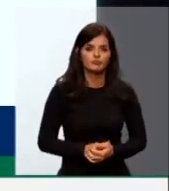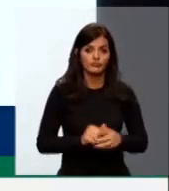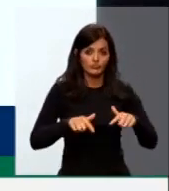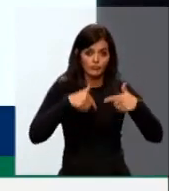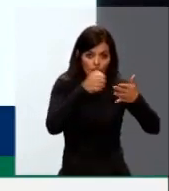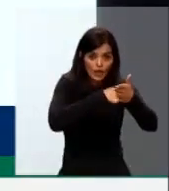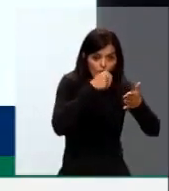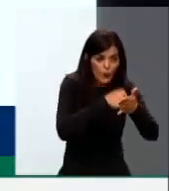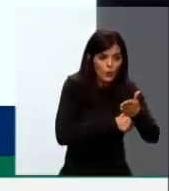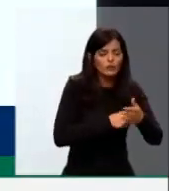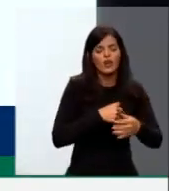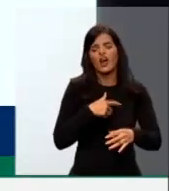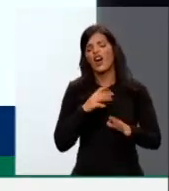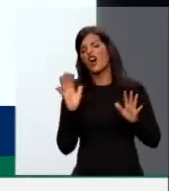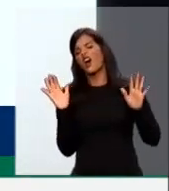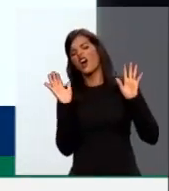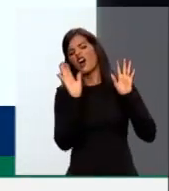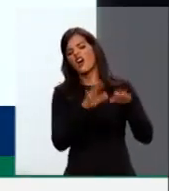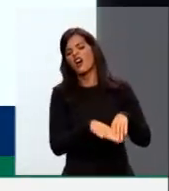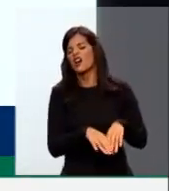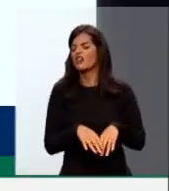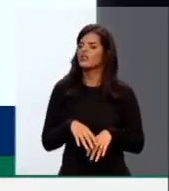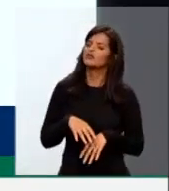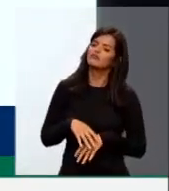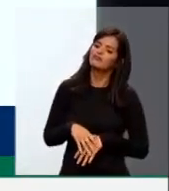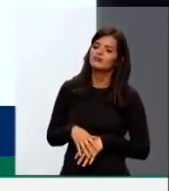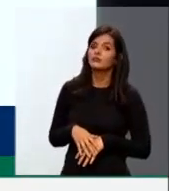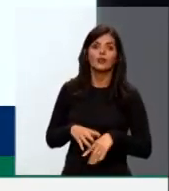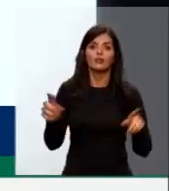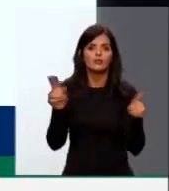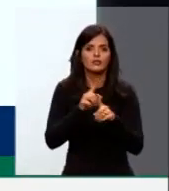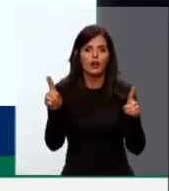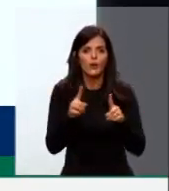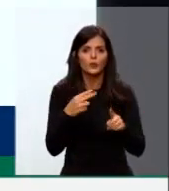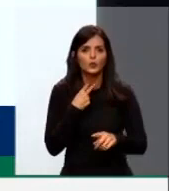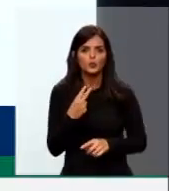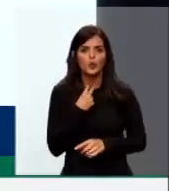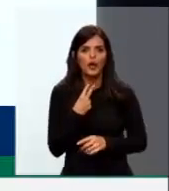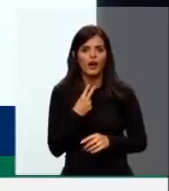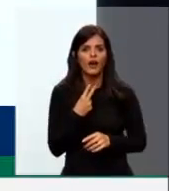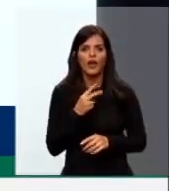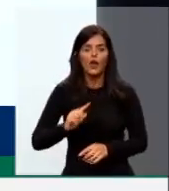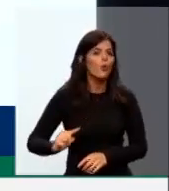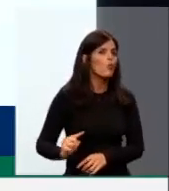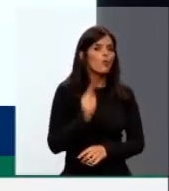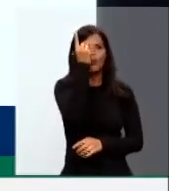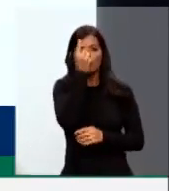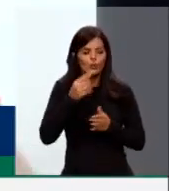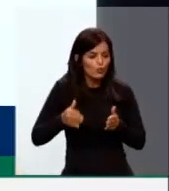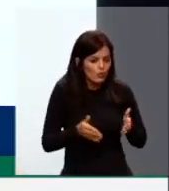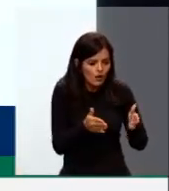não é uma escolha, é a única opção de caminho. Por isso, eu queria concordar. E que acaba com a nossa